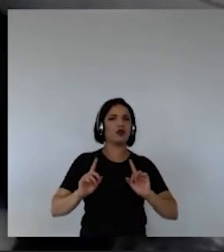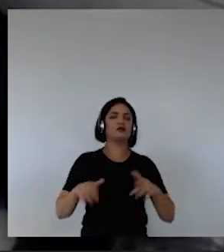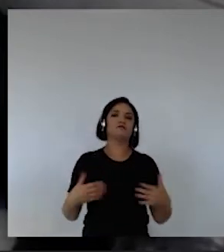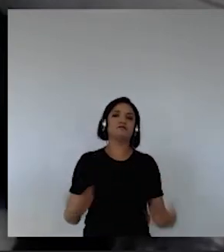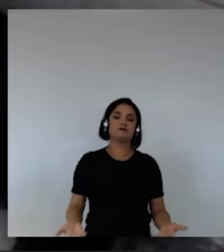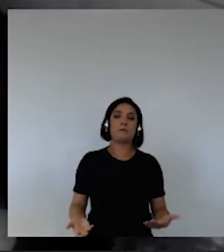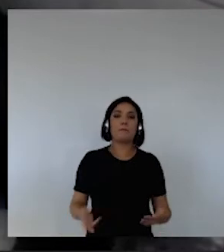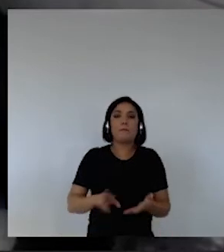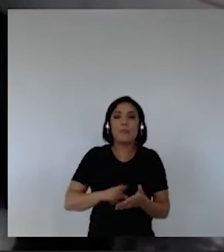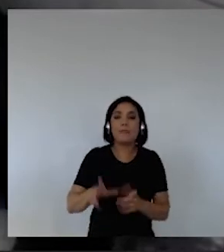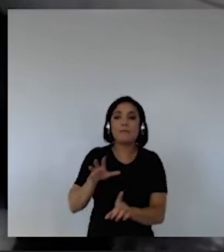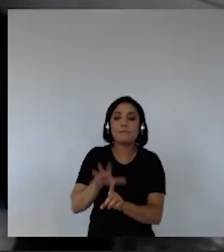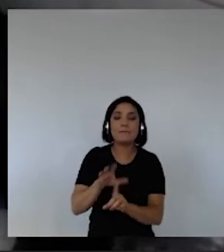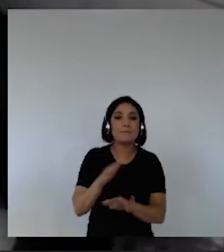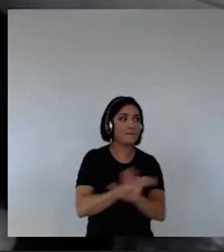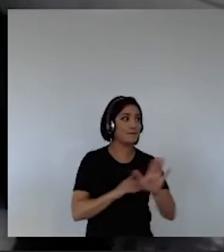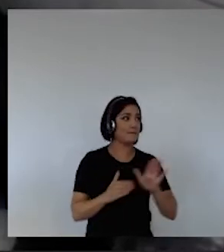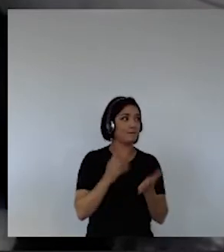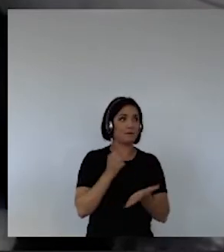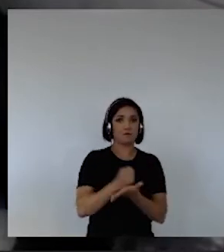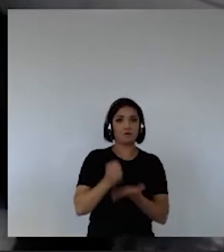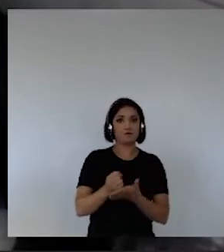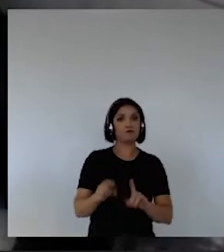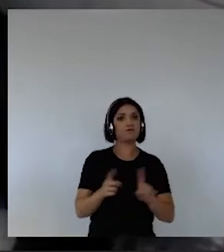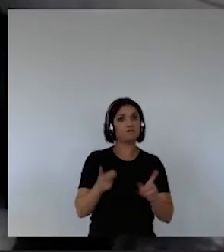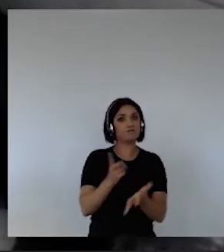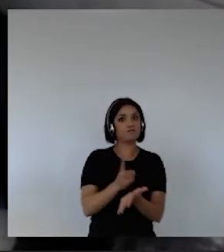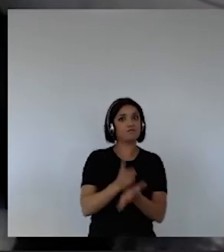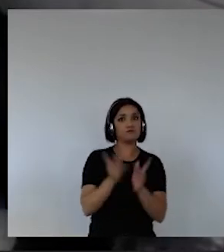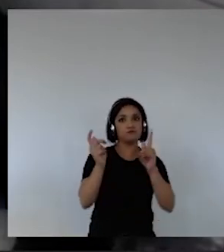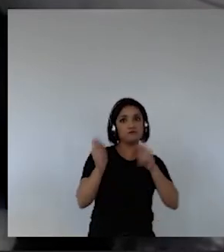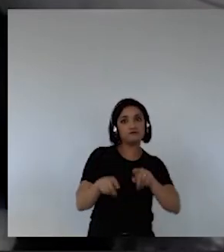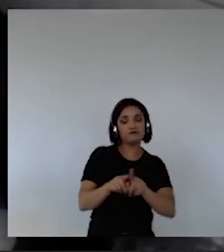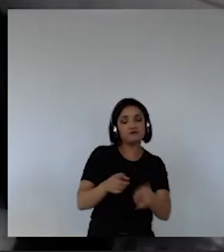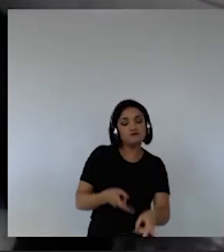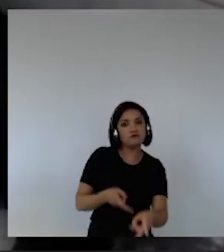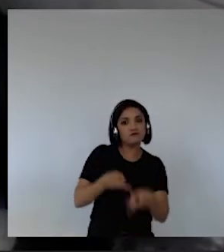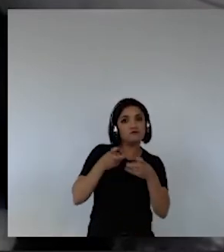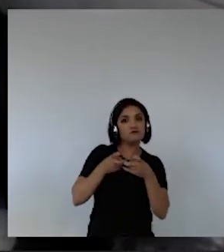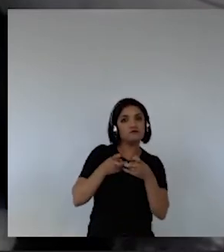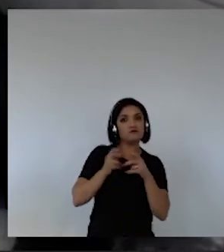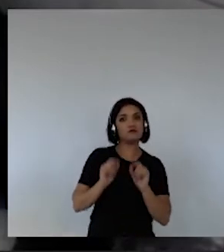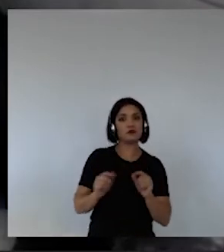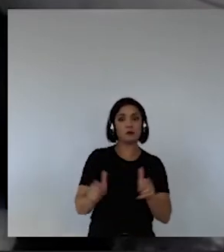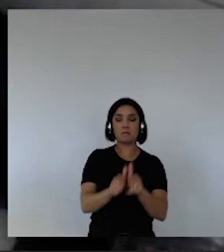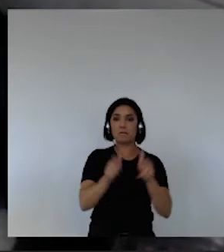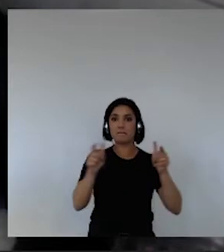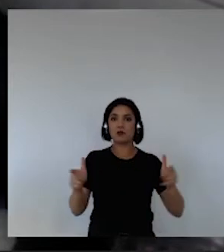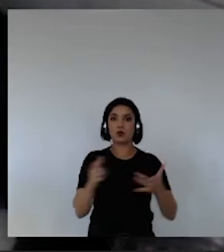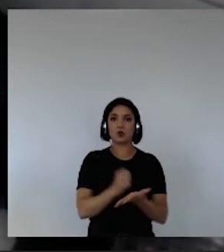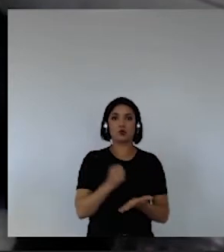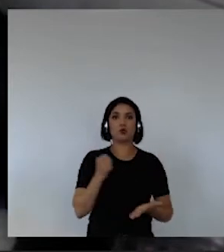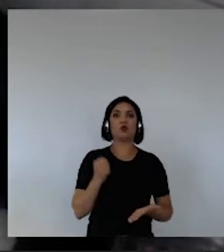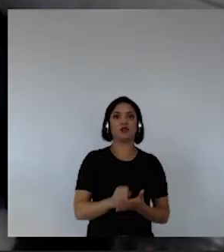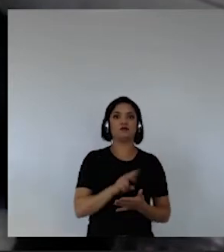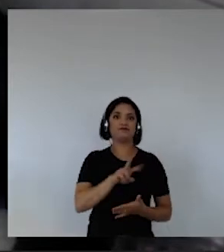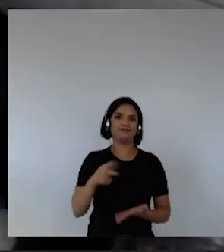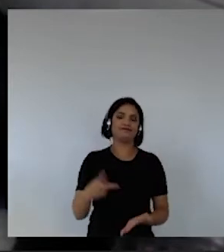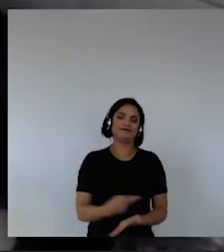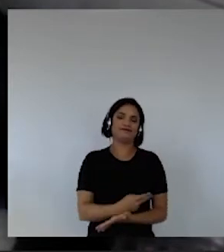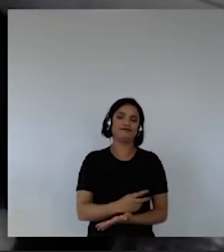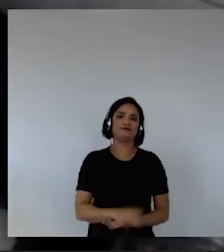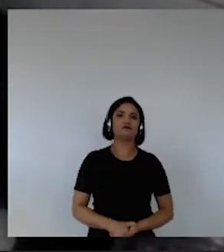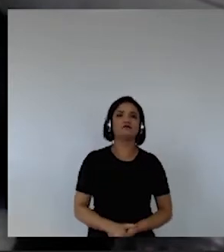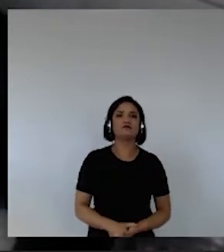impacto em todos os contratos, apesar de podermos, sim, identificar que, na grande maioria, isso ocorrerá.